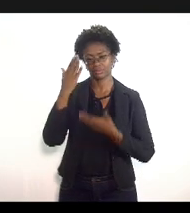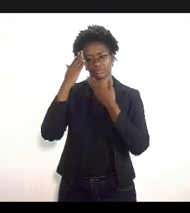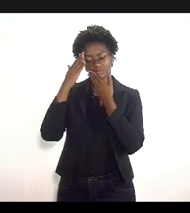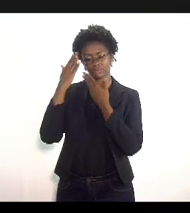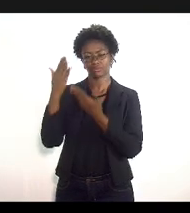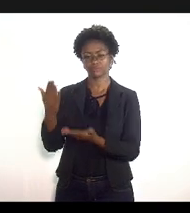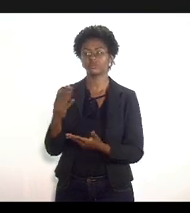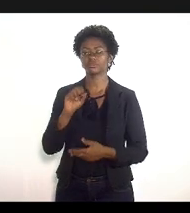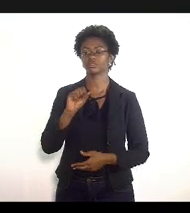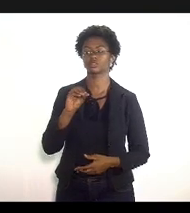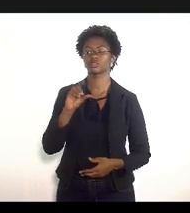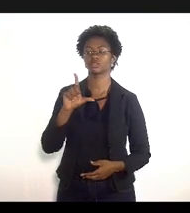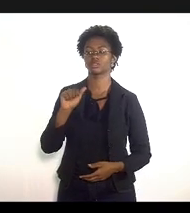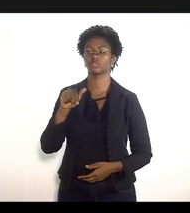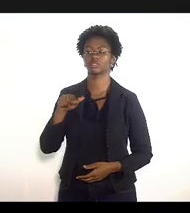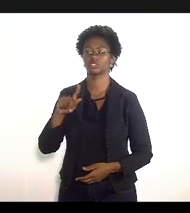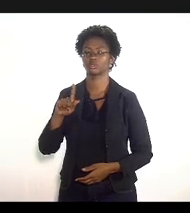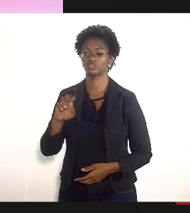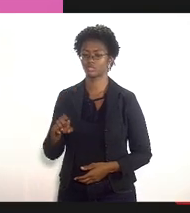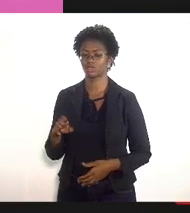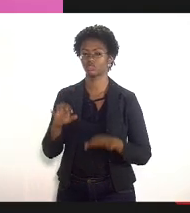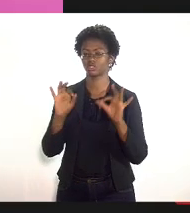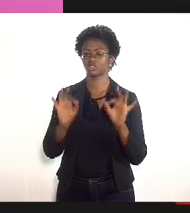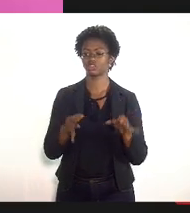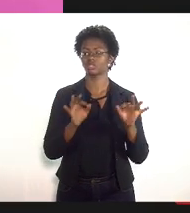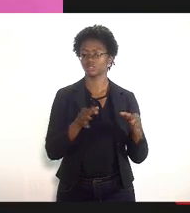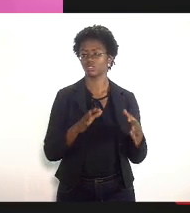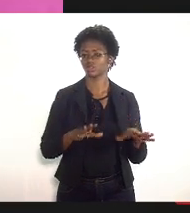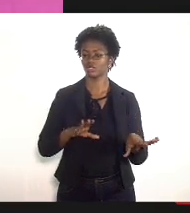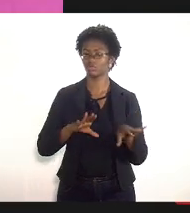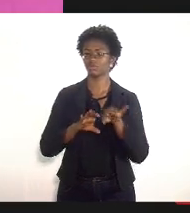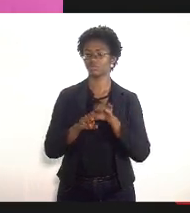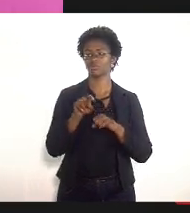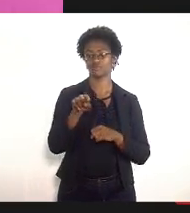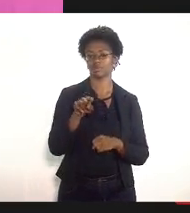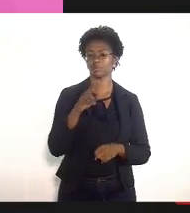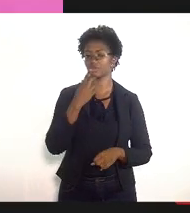Obrigada, Solange. Com certeza, a questão da formação,